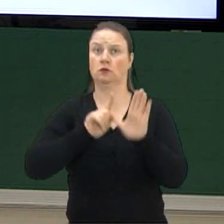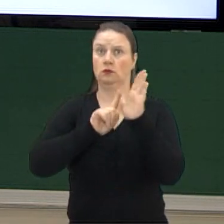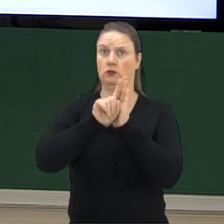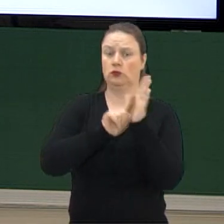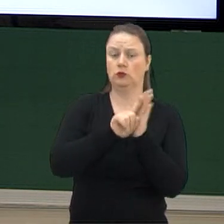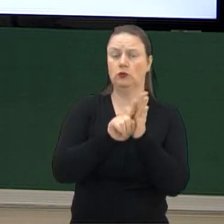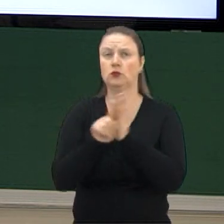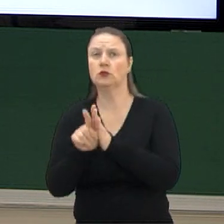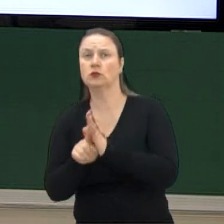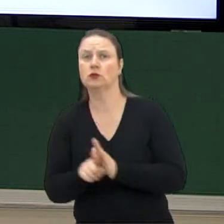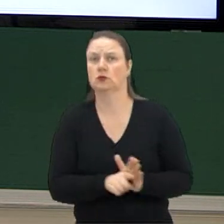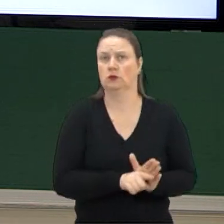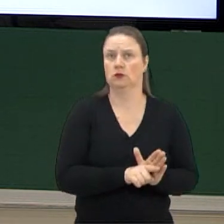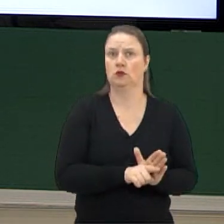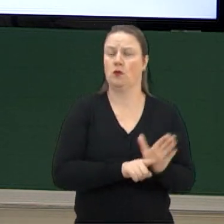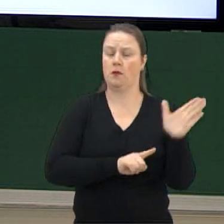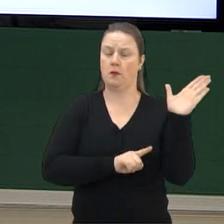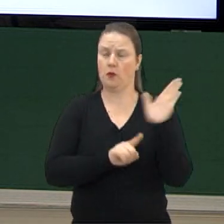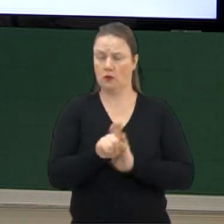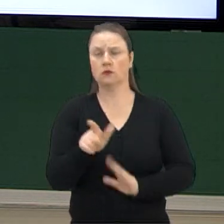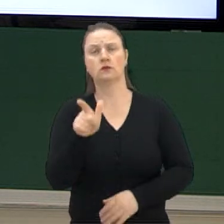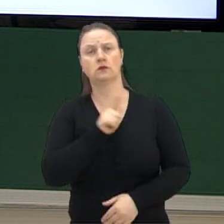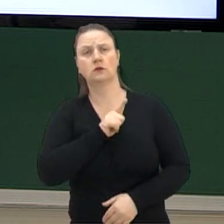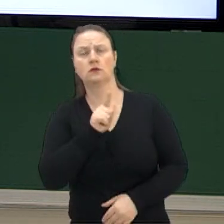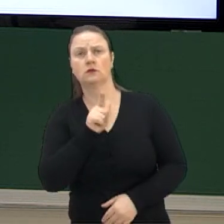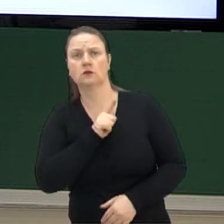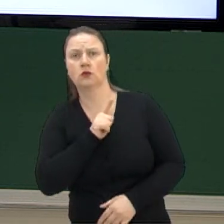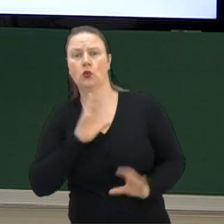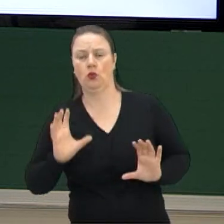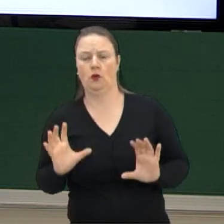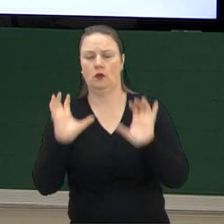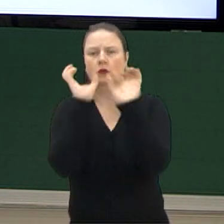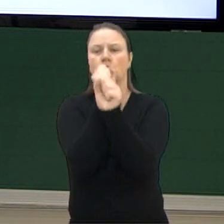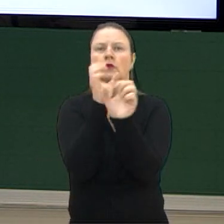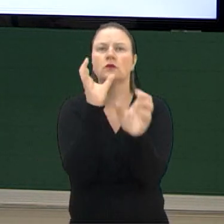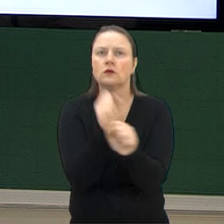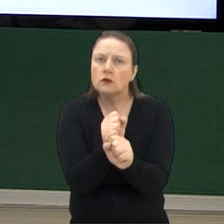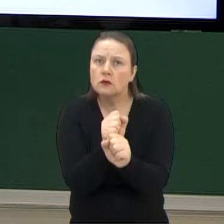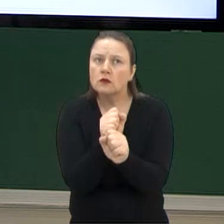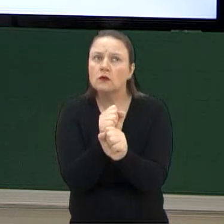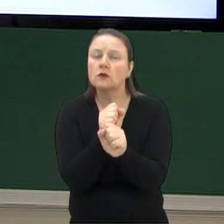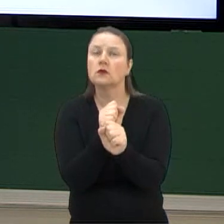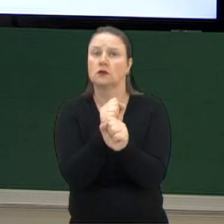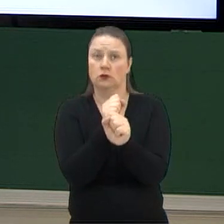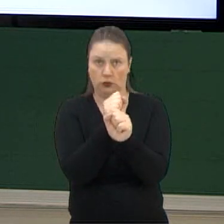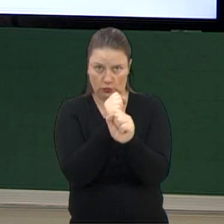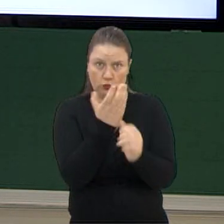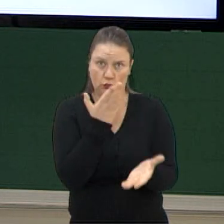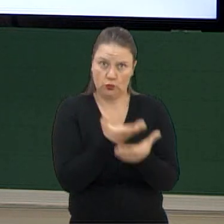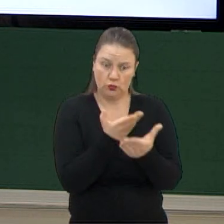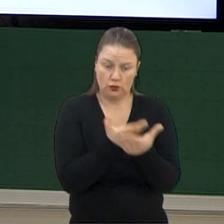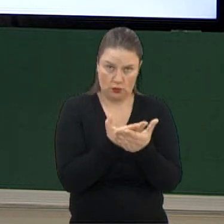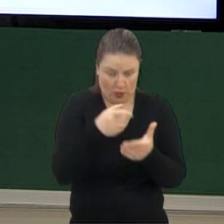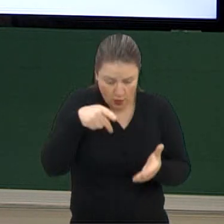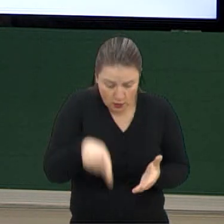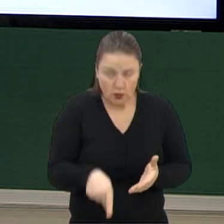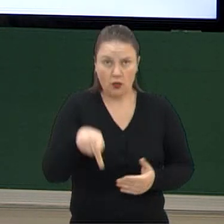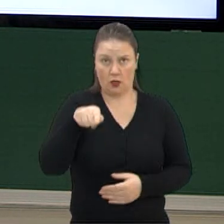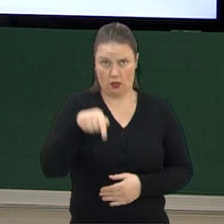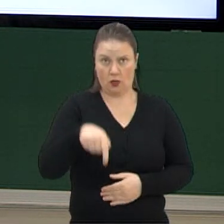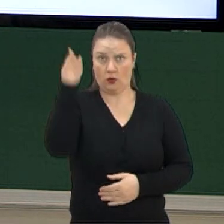as perguntas. Eu tenho, olha só, no total... Está estudando, no total aqui do Brasil, está